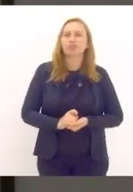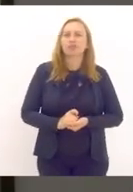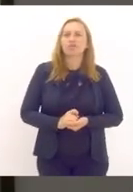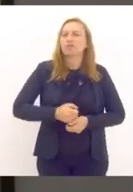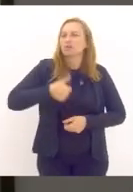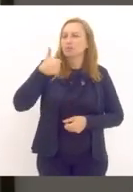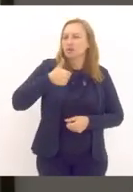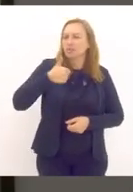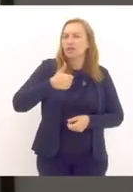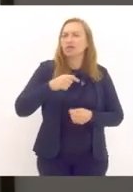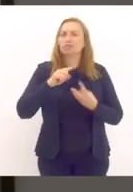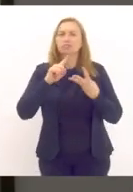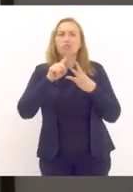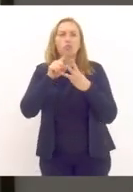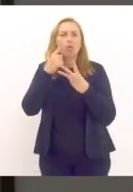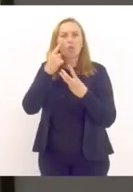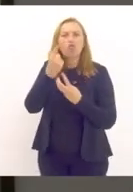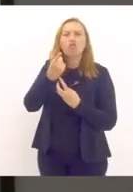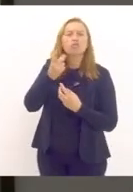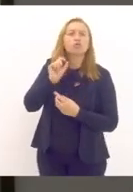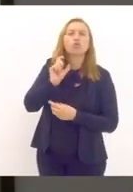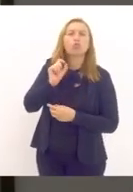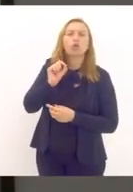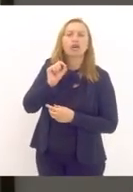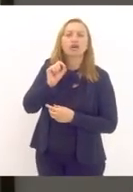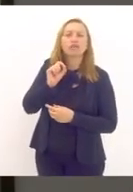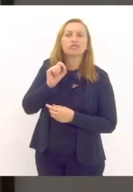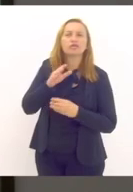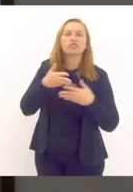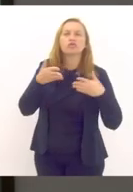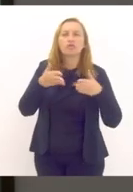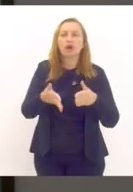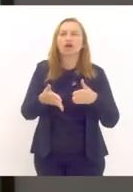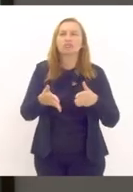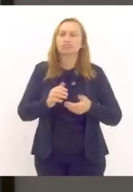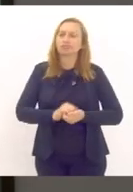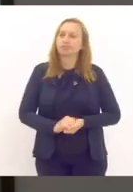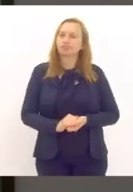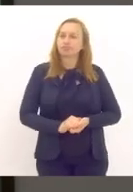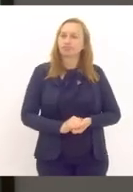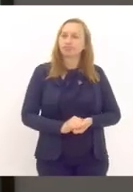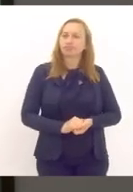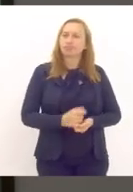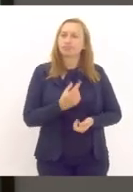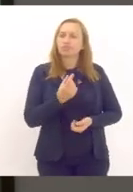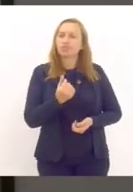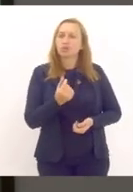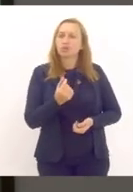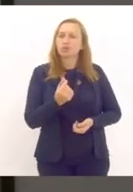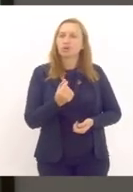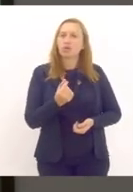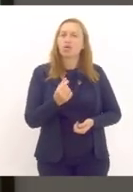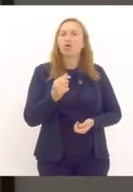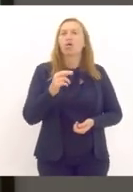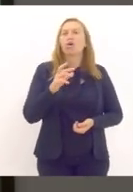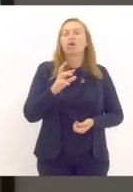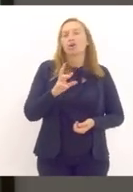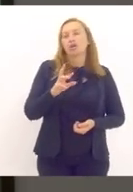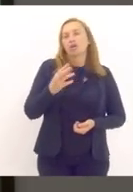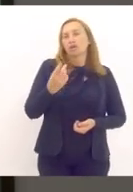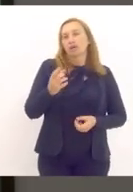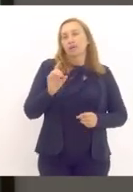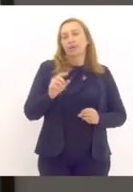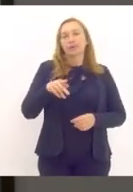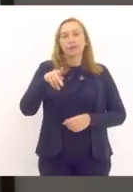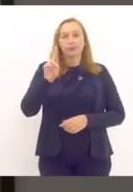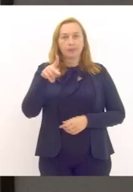primeiro quadrimestre, o que nós temos de destaque? Necessariamente foram as receitas de royalties e participações especiais. A receita